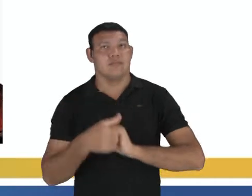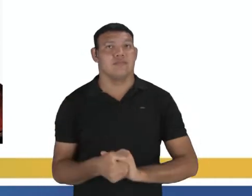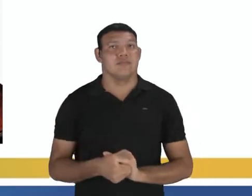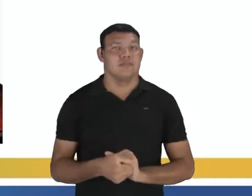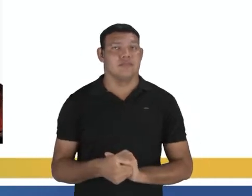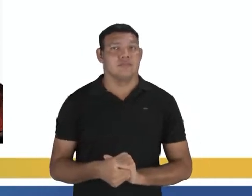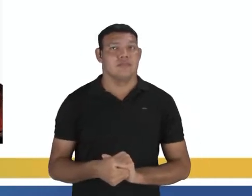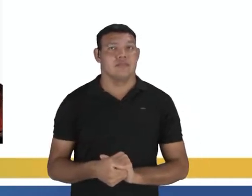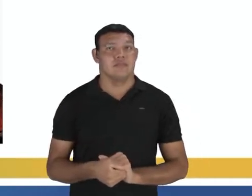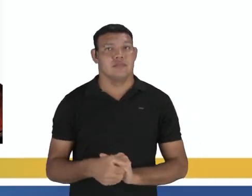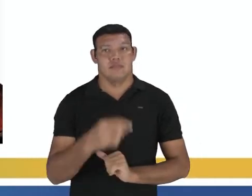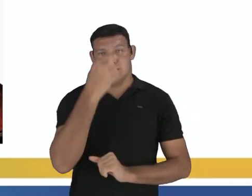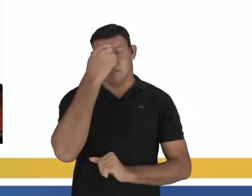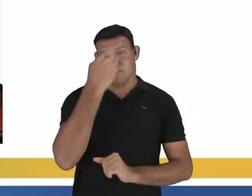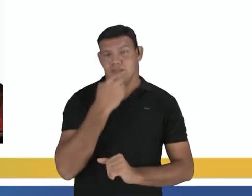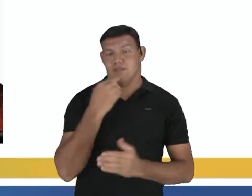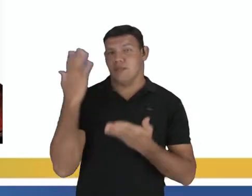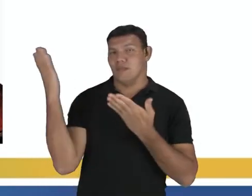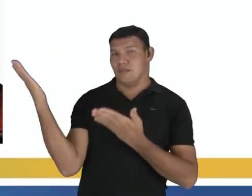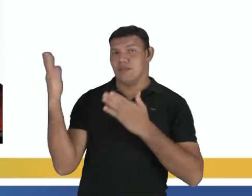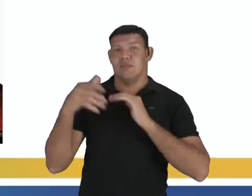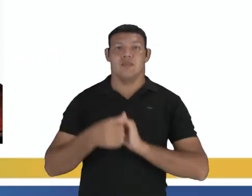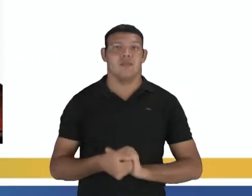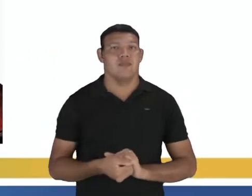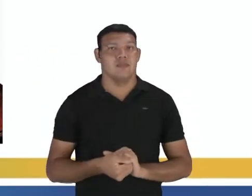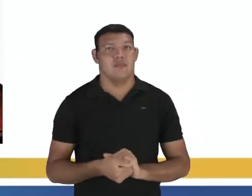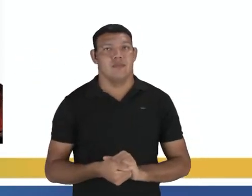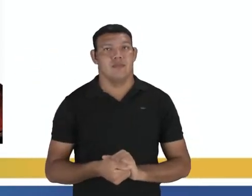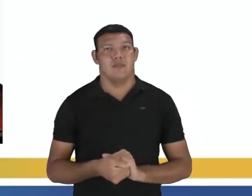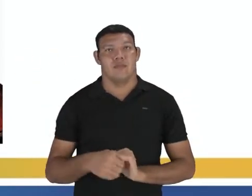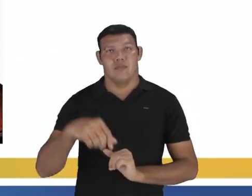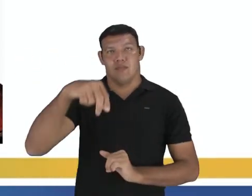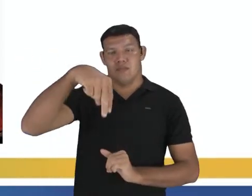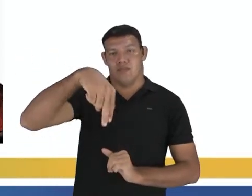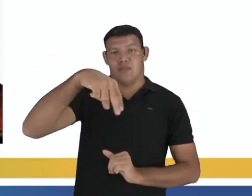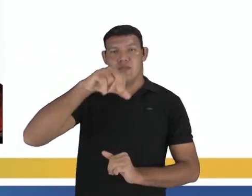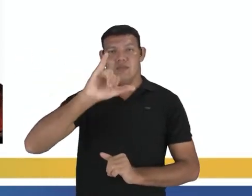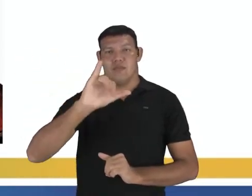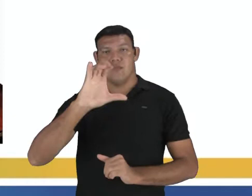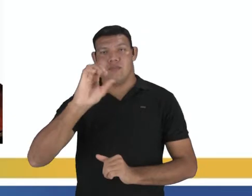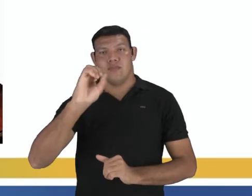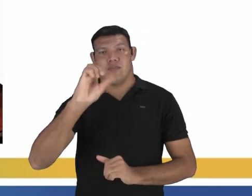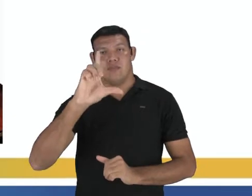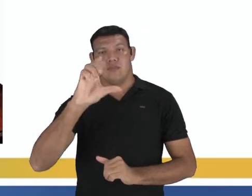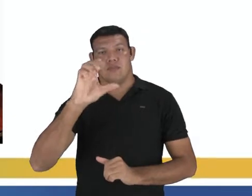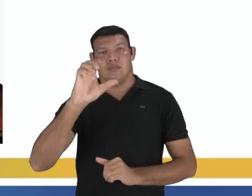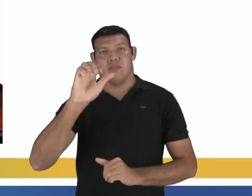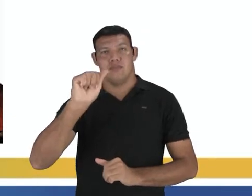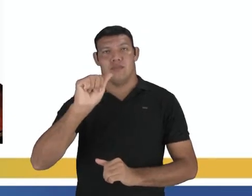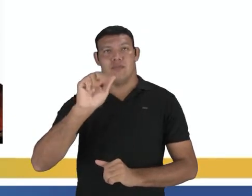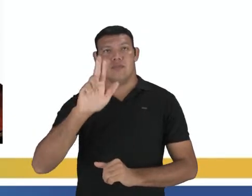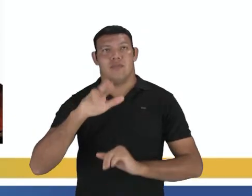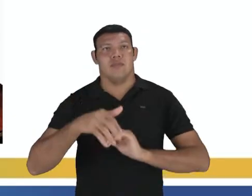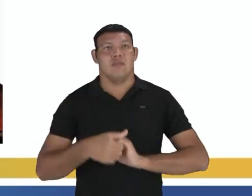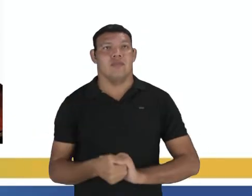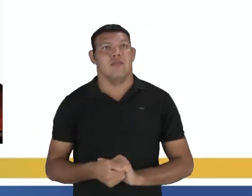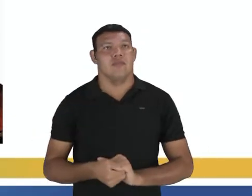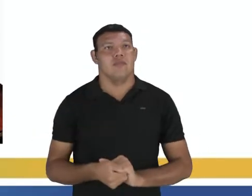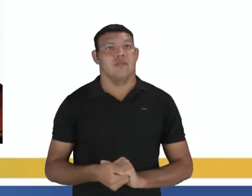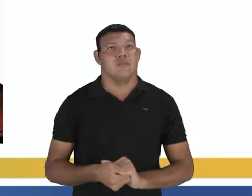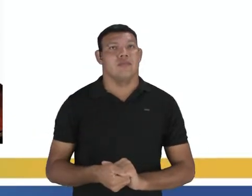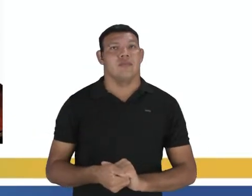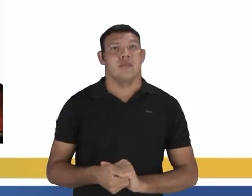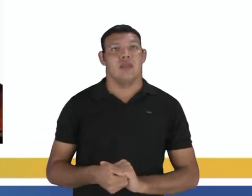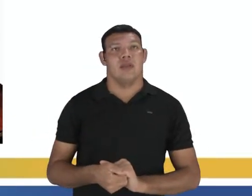da figura aí que você pode analisar, que está com fundo preto, era o Tycho Brahe. Então, o Tycho Brahe, ele